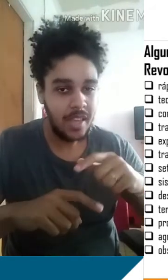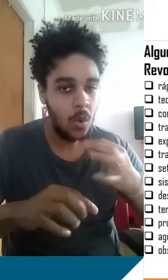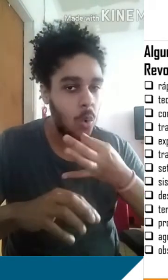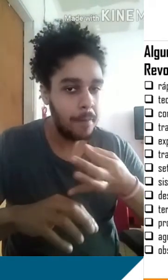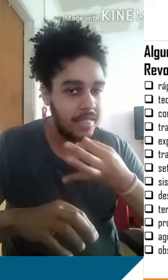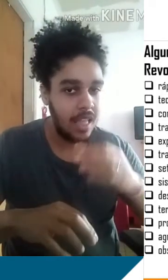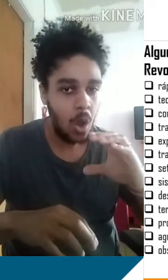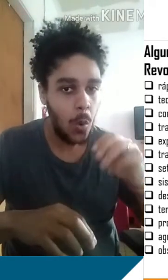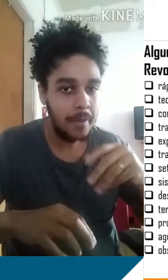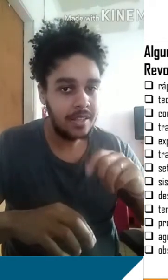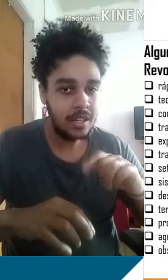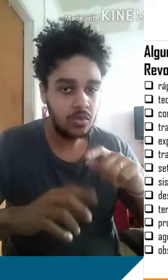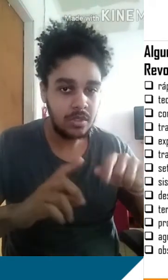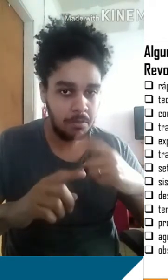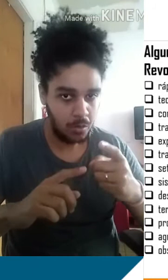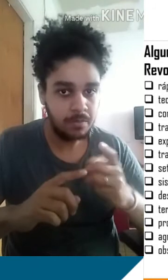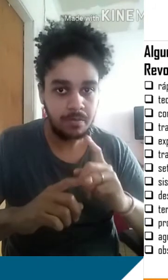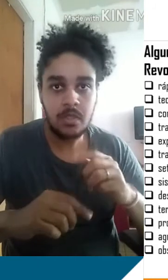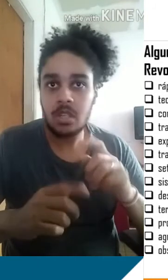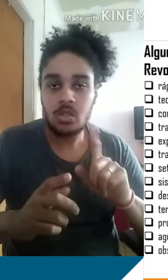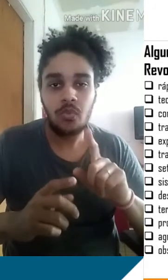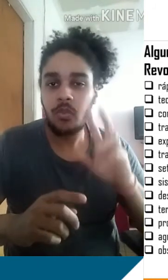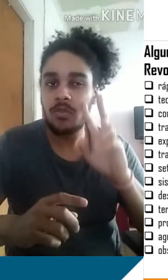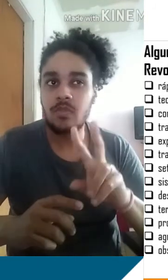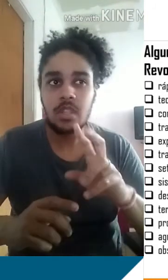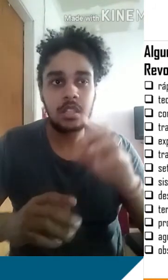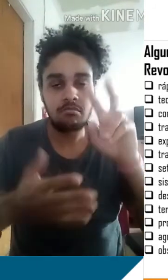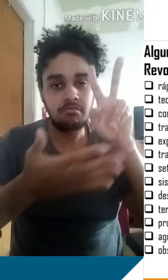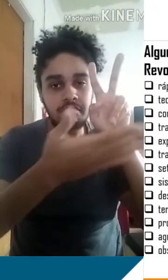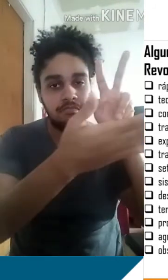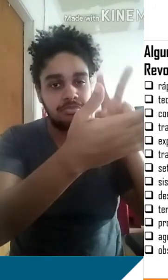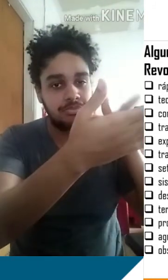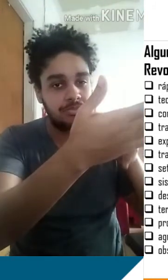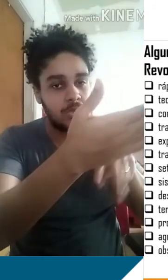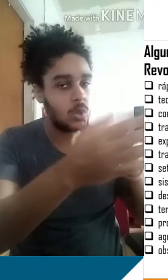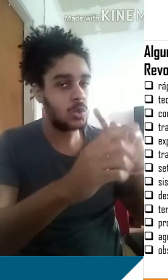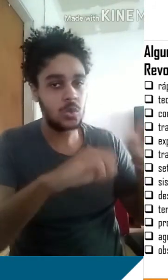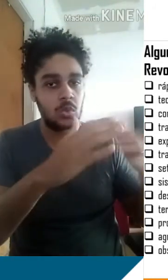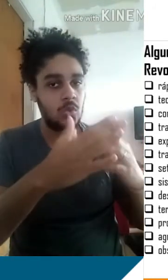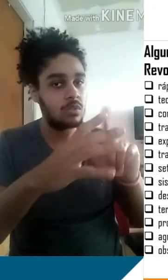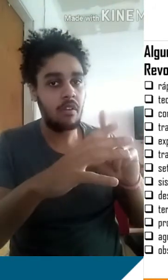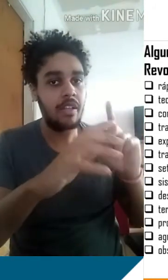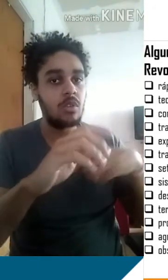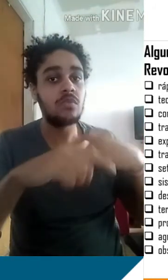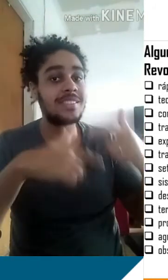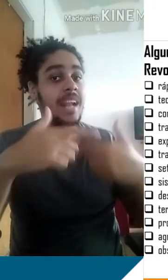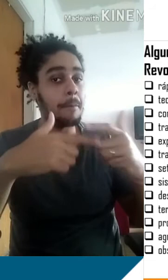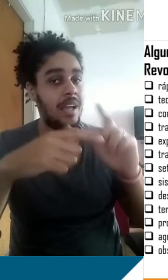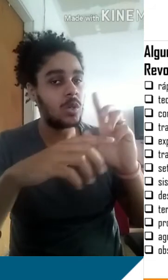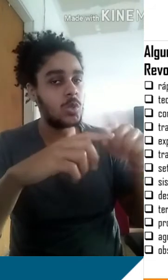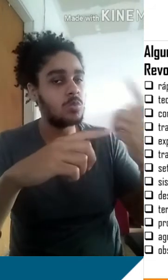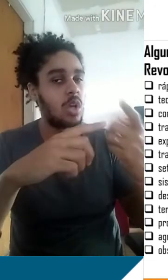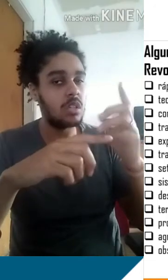principalmente do que eu vou trabalhar nos próximos slides. Primeiro, a dinâmica de um trabalhador multifuncional, totalmente ligado a